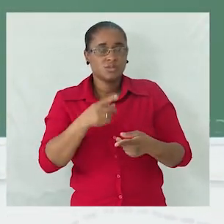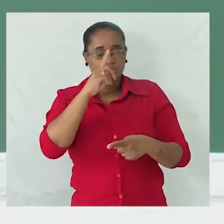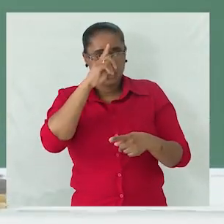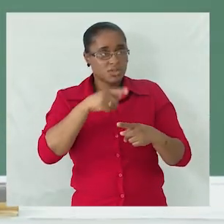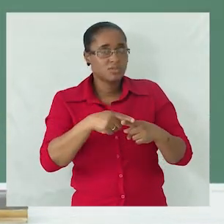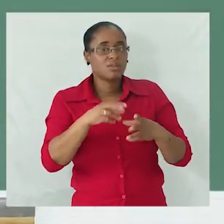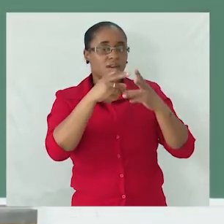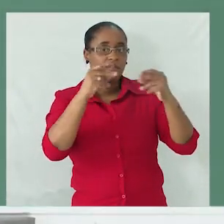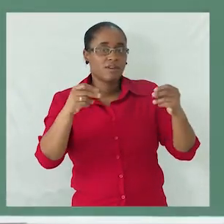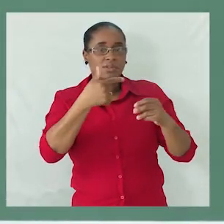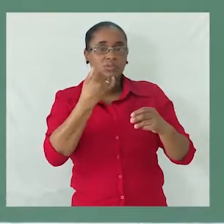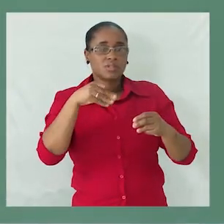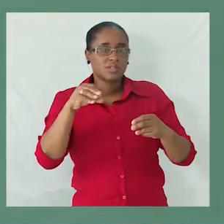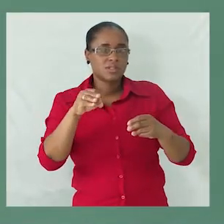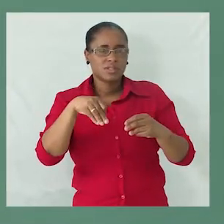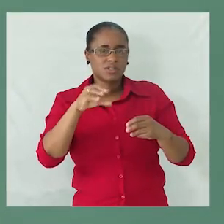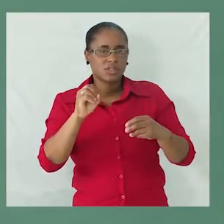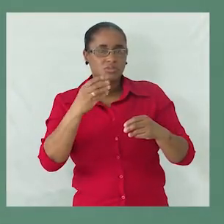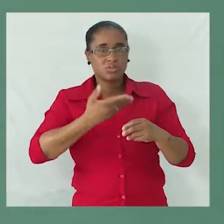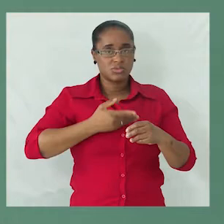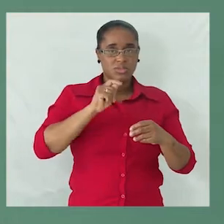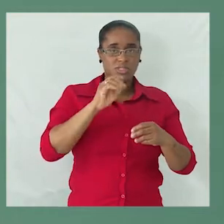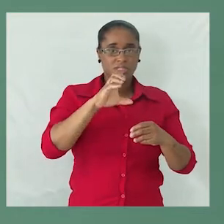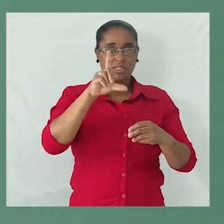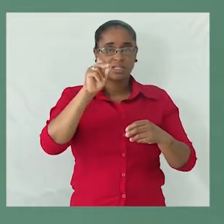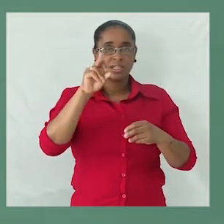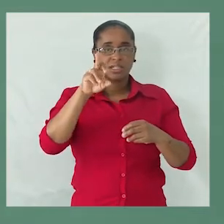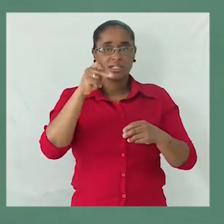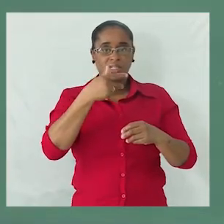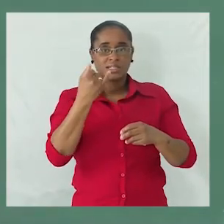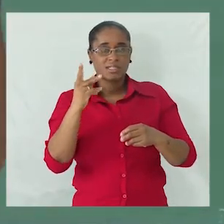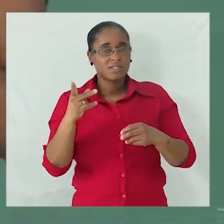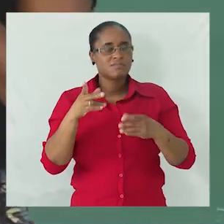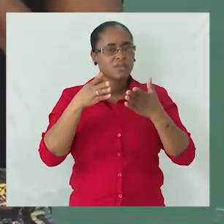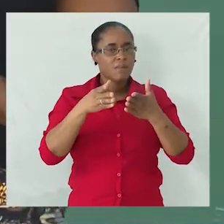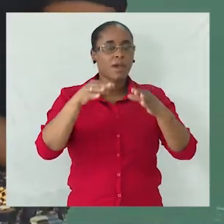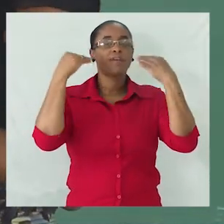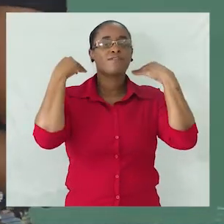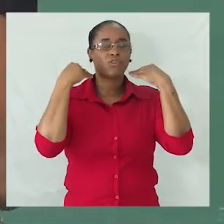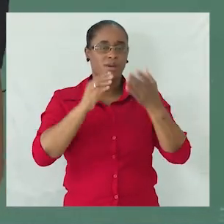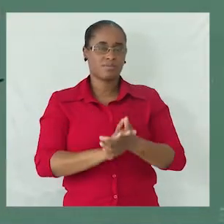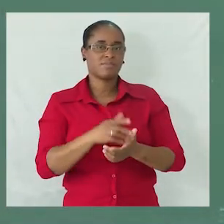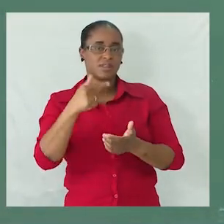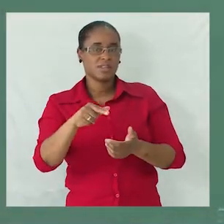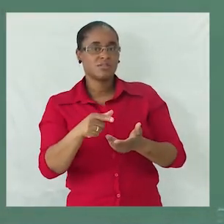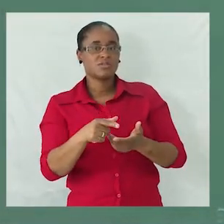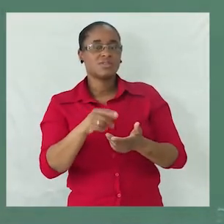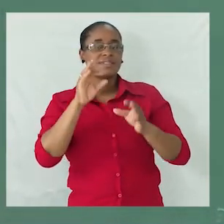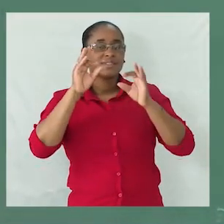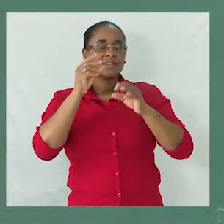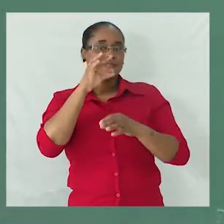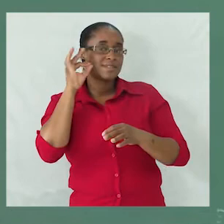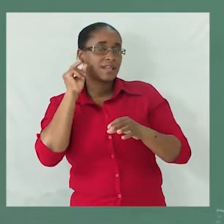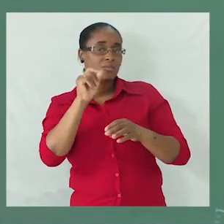para informar, por exemplo. E tem como sinal de pontuação o ponto